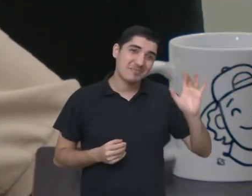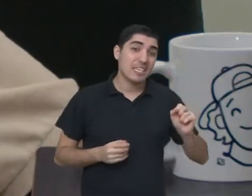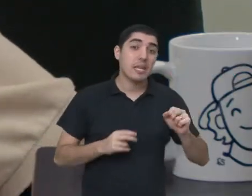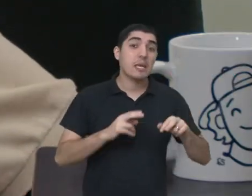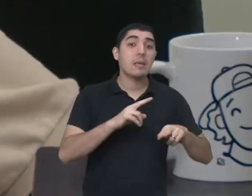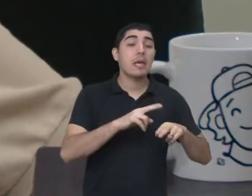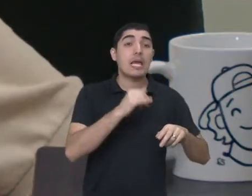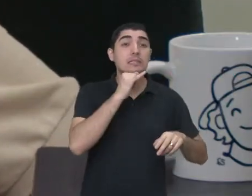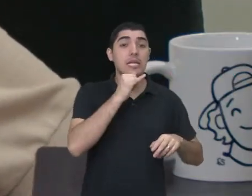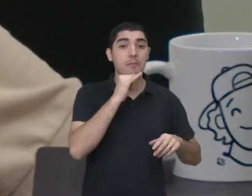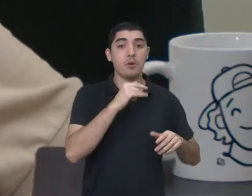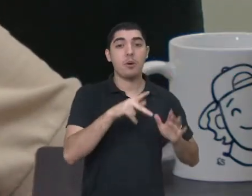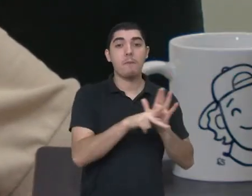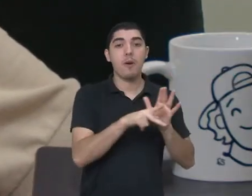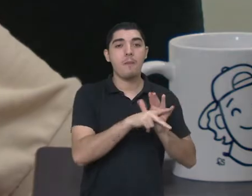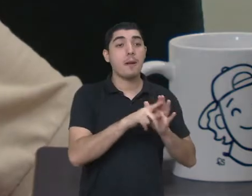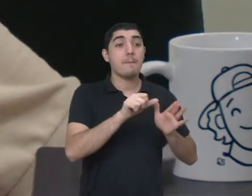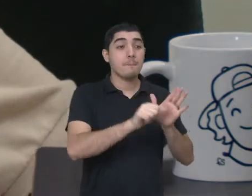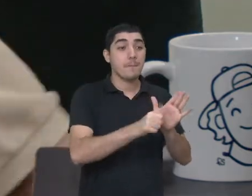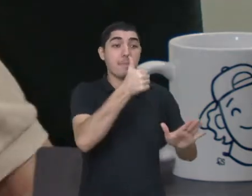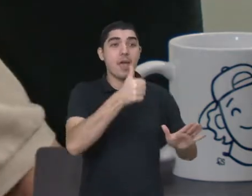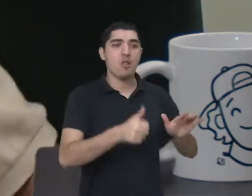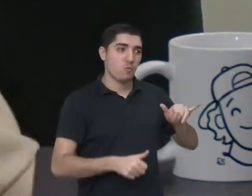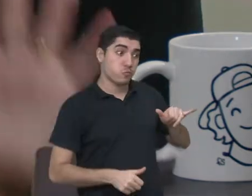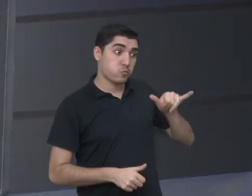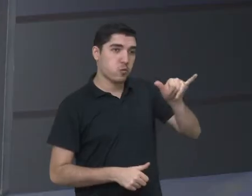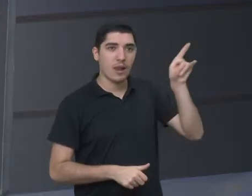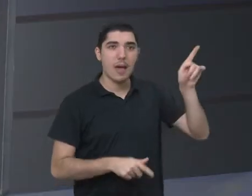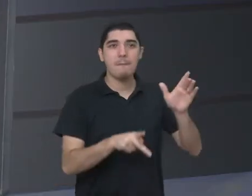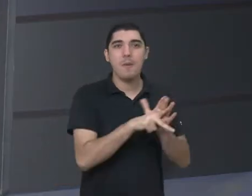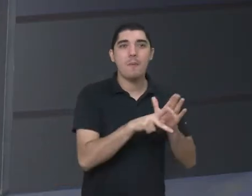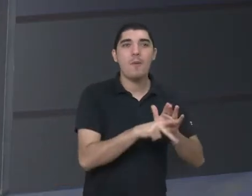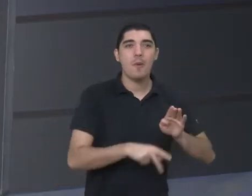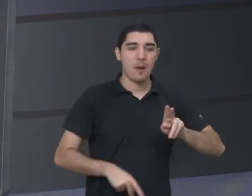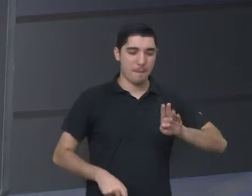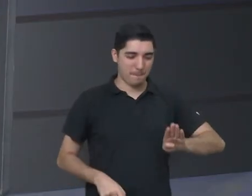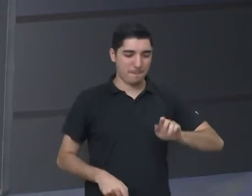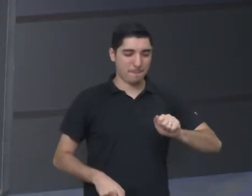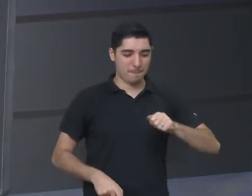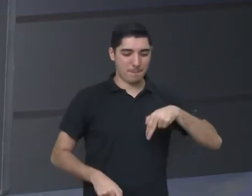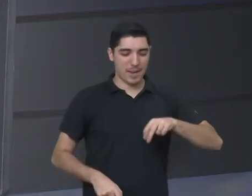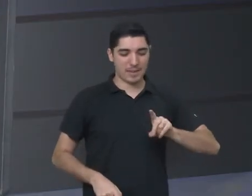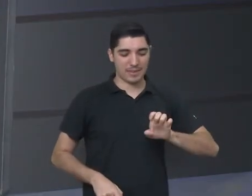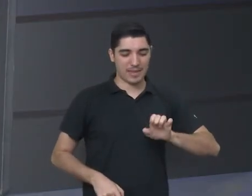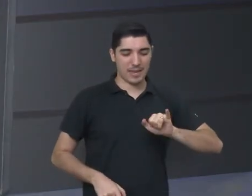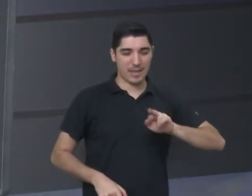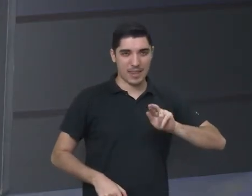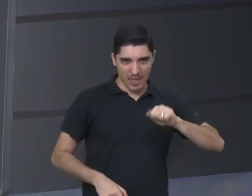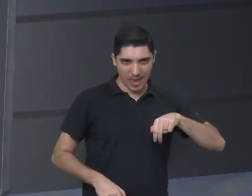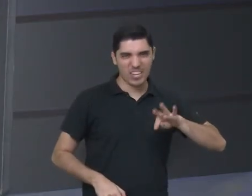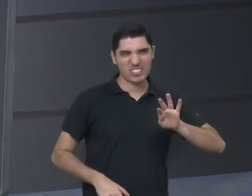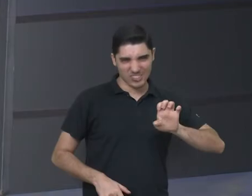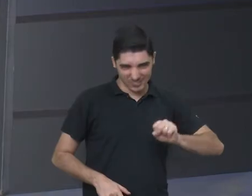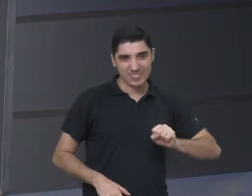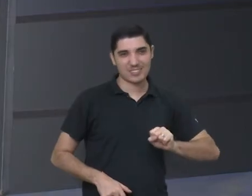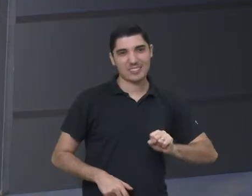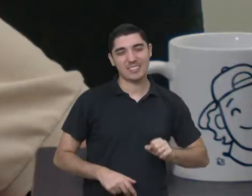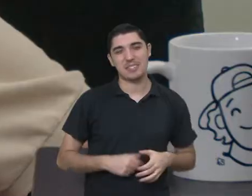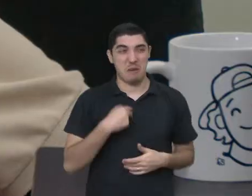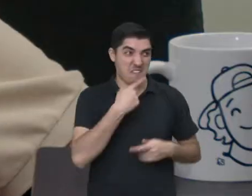acontecer tudo isso, como você se apaixonou pelo rádio? Eu vi aqui que na sua escola você era apresentador do João Cursino, é isso? Ah, rapaz, eu sempre Como é que rolava isso daí? Eu sempre gostei de rádio, já